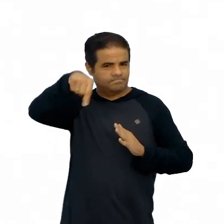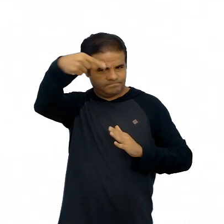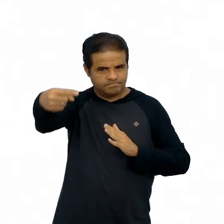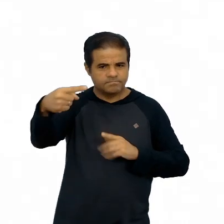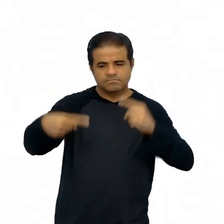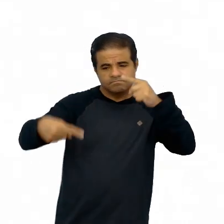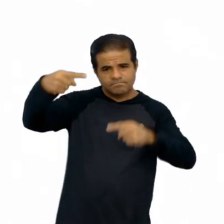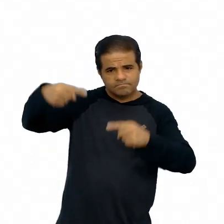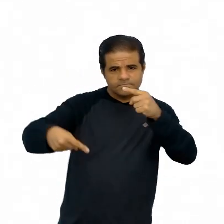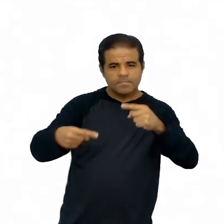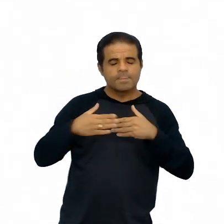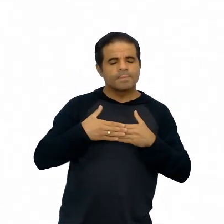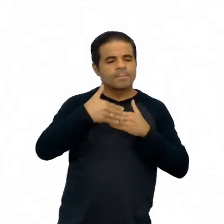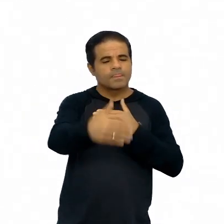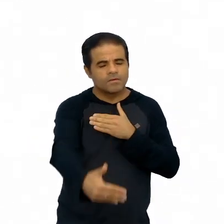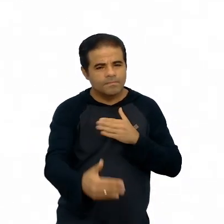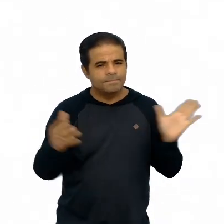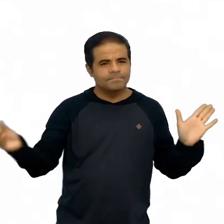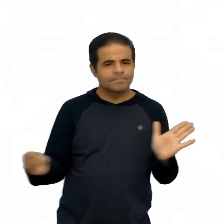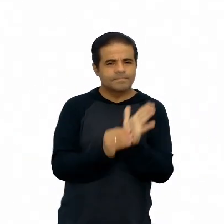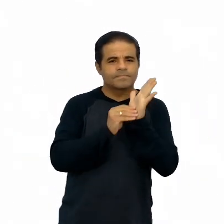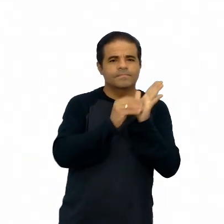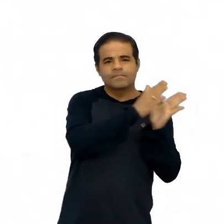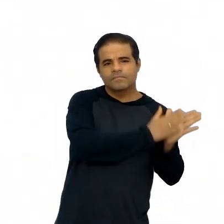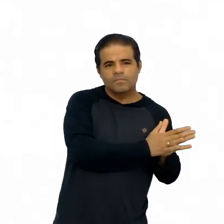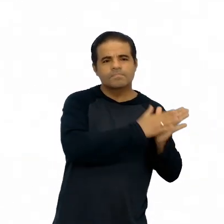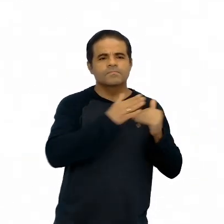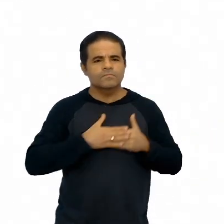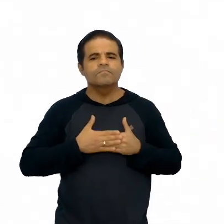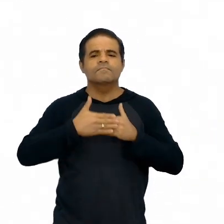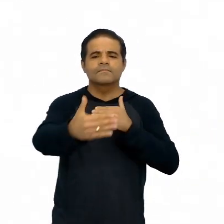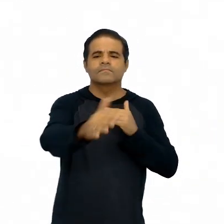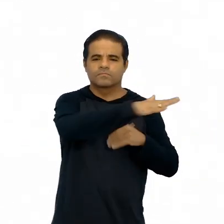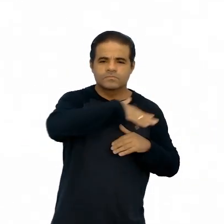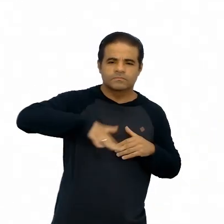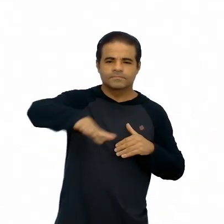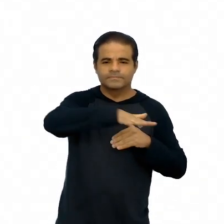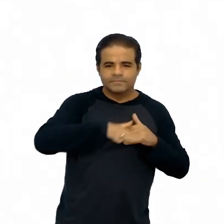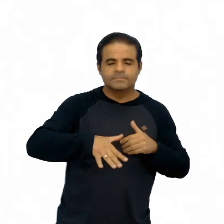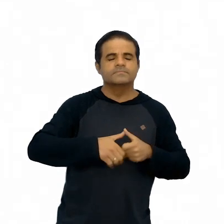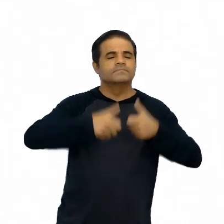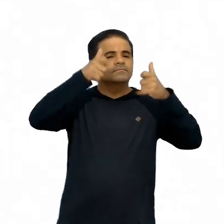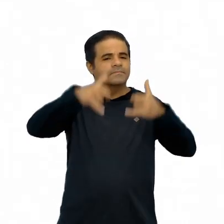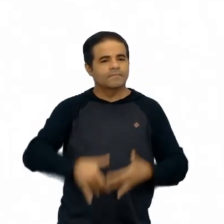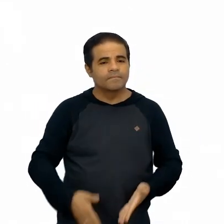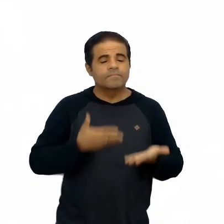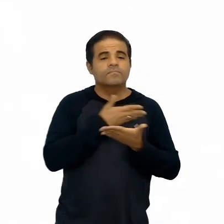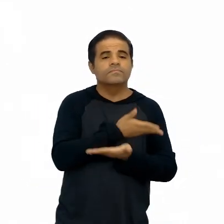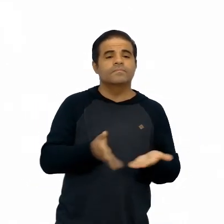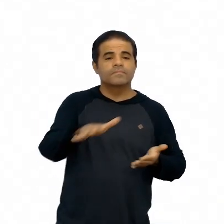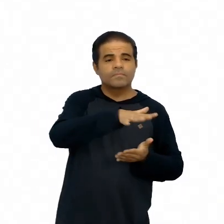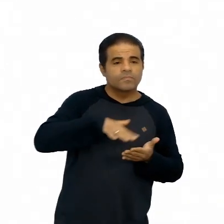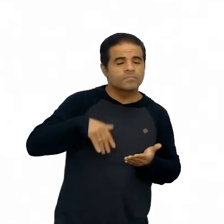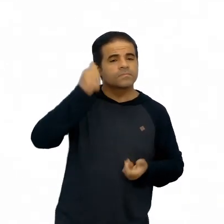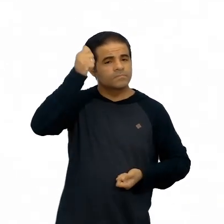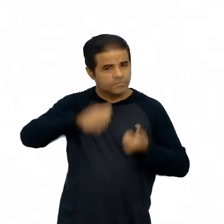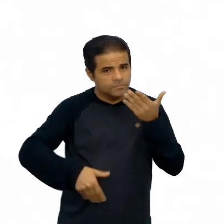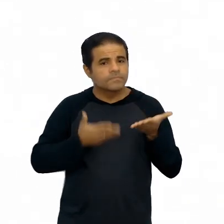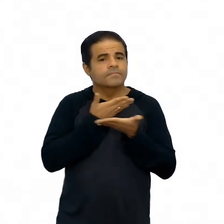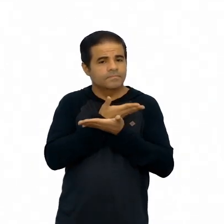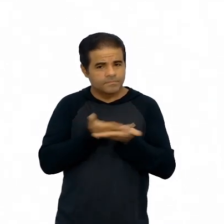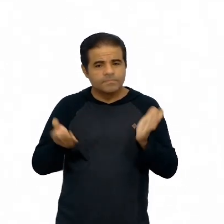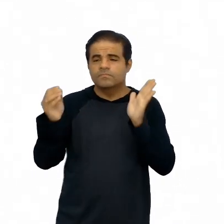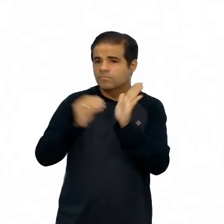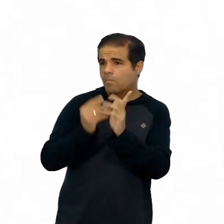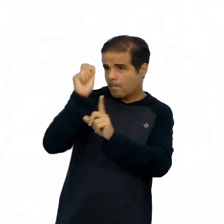fazer uma rotação por estação, então eu vou discutir isso. Ah, quanto tempo eu tenho para fazer isso? Eu tenho uma semana? Tenho 15 dias?